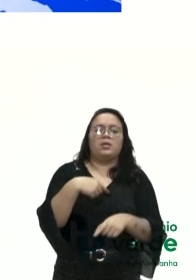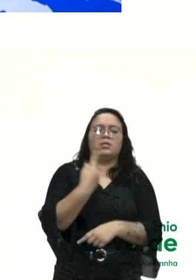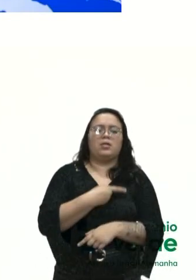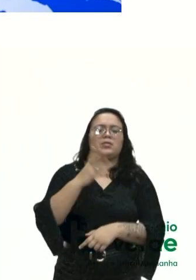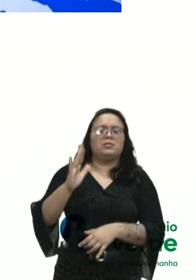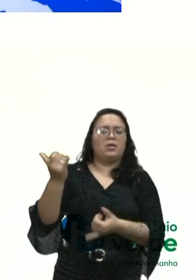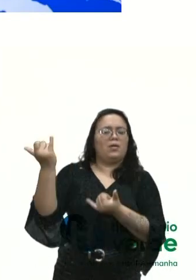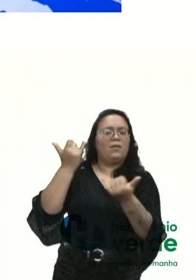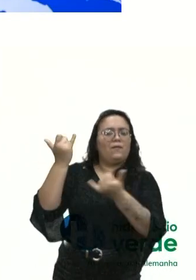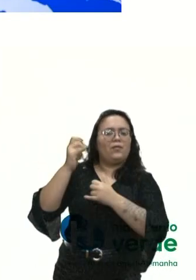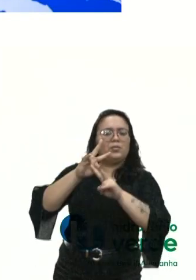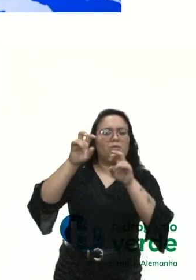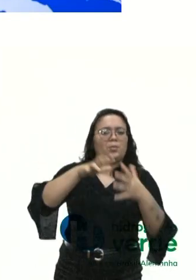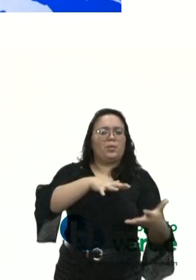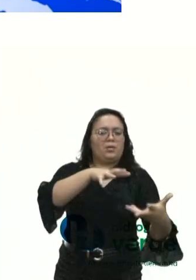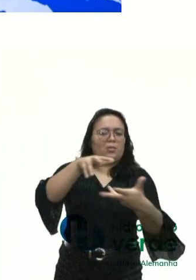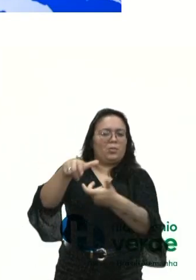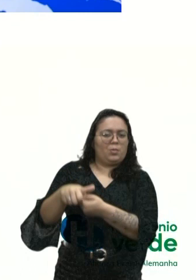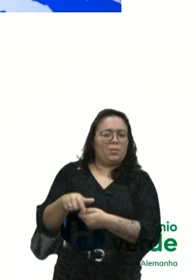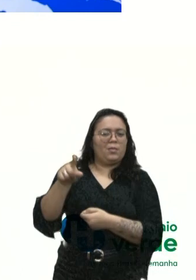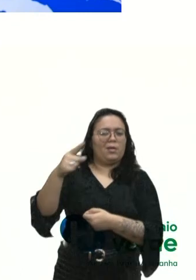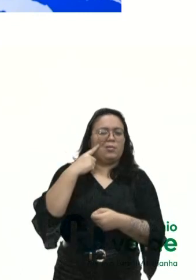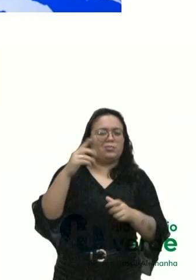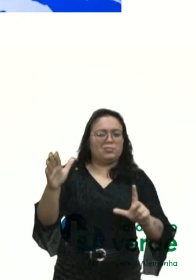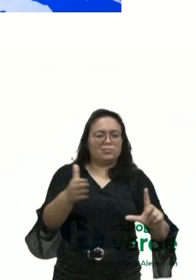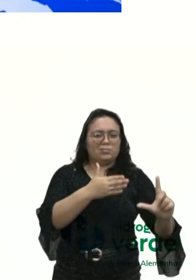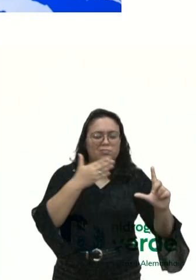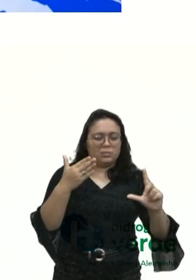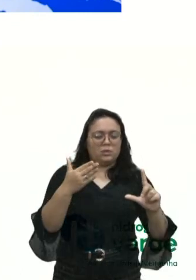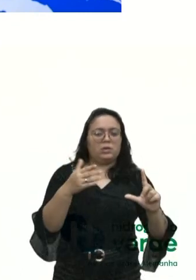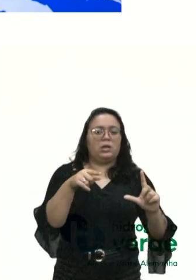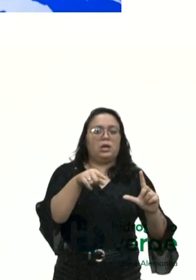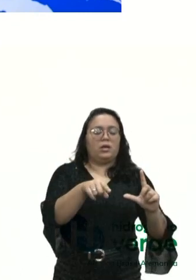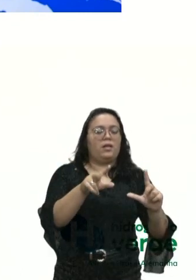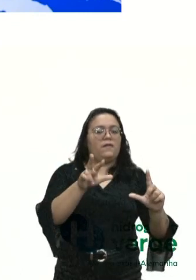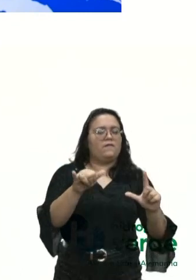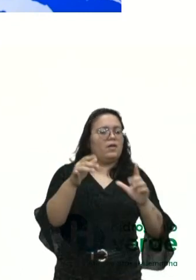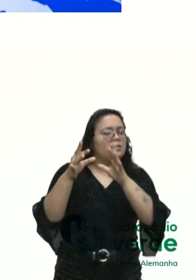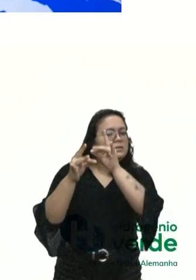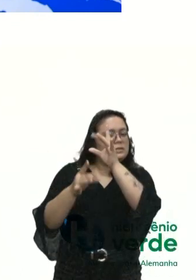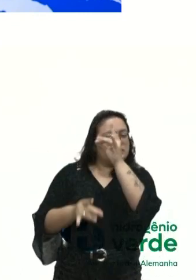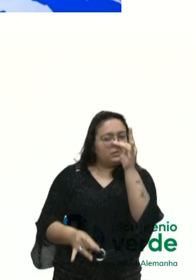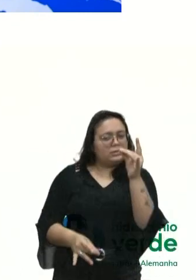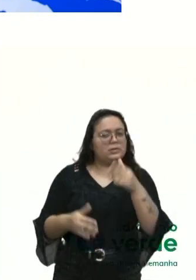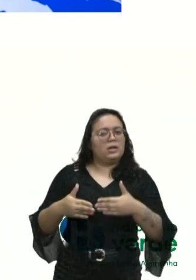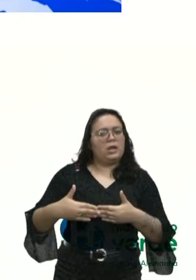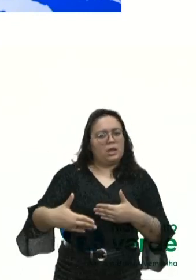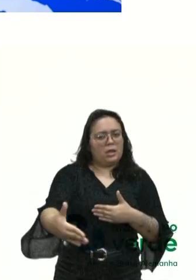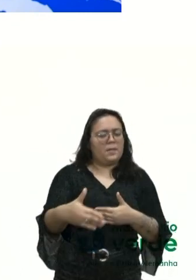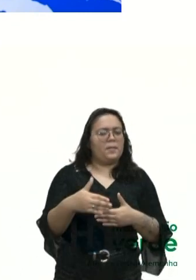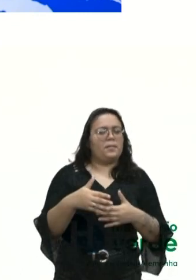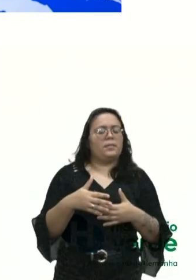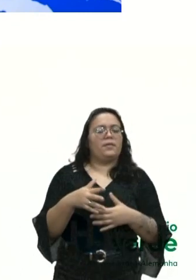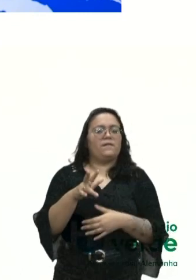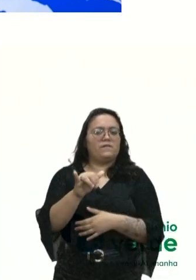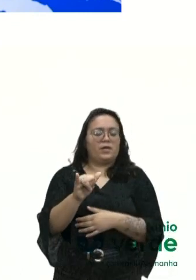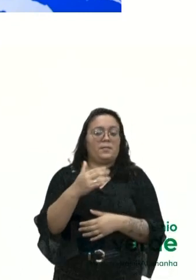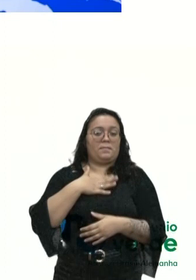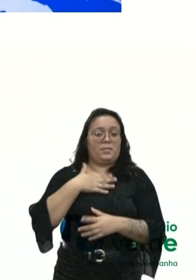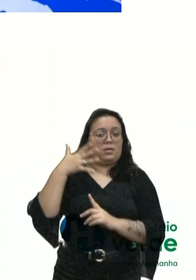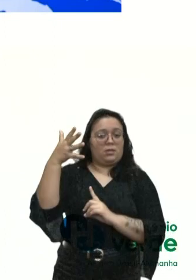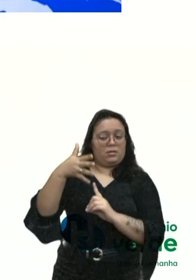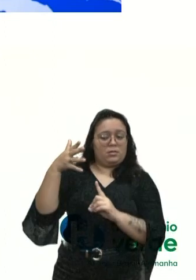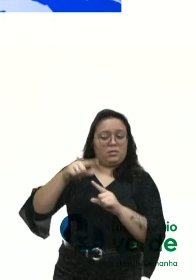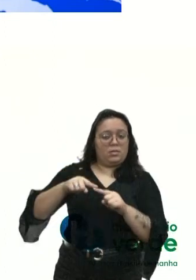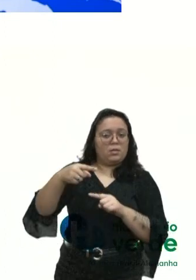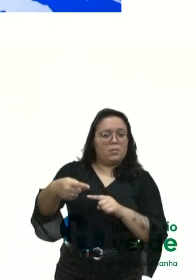Global program no outro painel that we heard in another nós vamos ouvir panel. isso, eu acho que hoje ainda, logo depois da minha